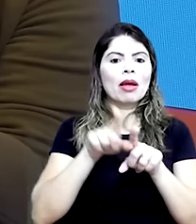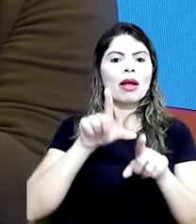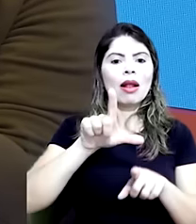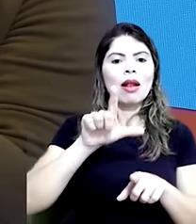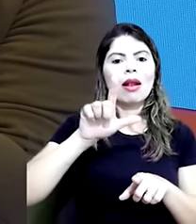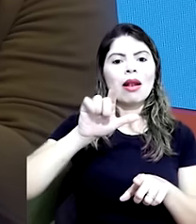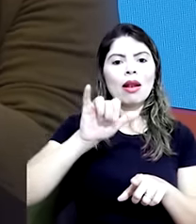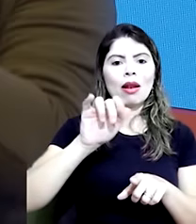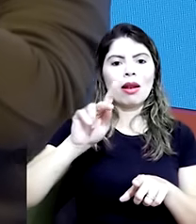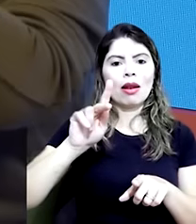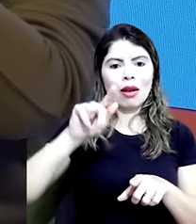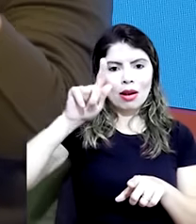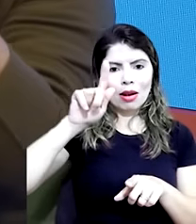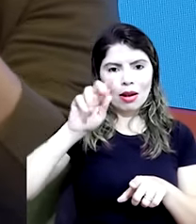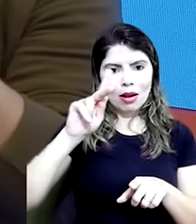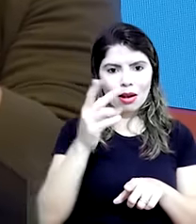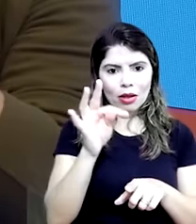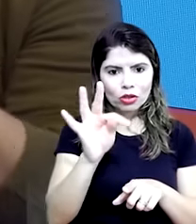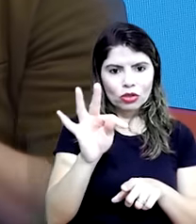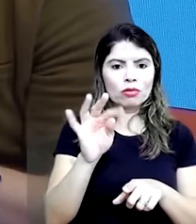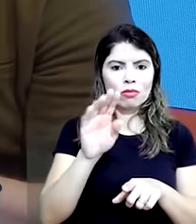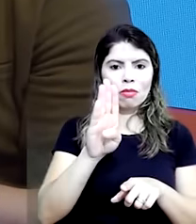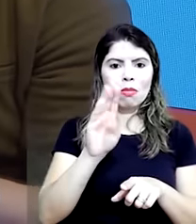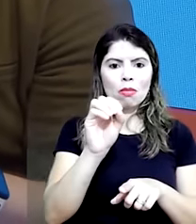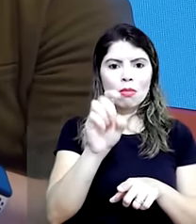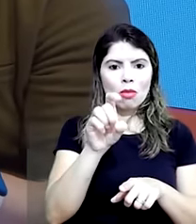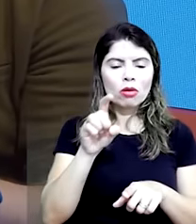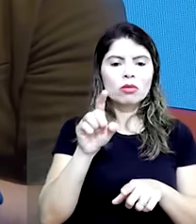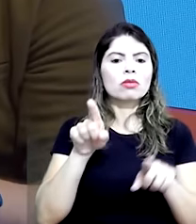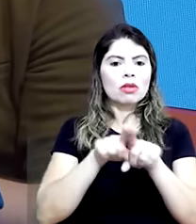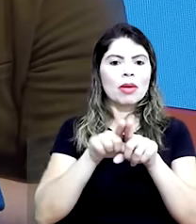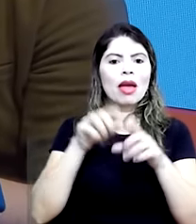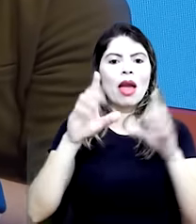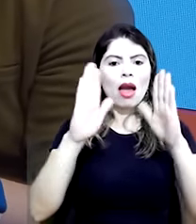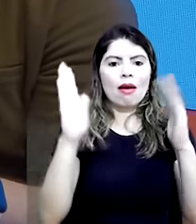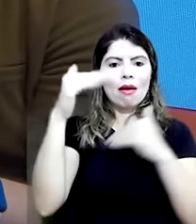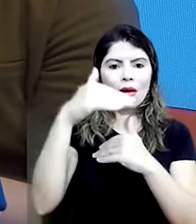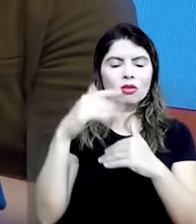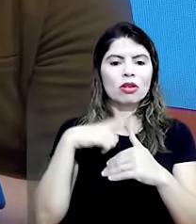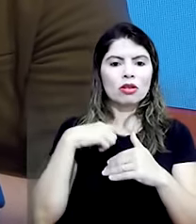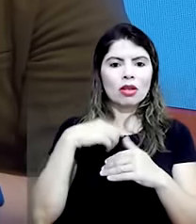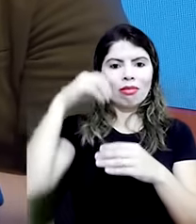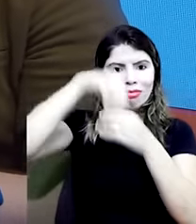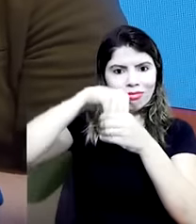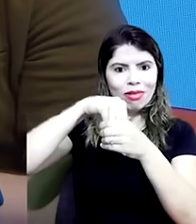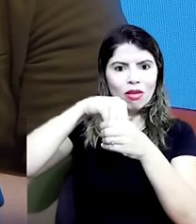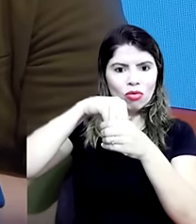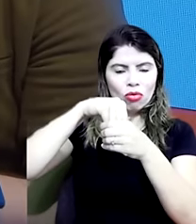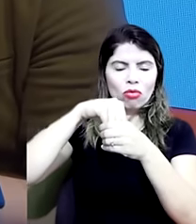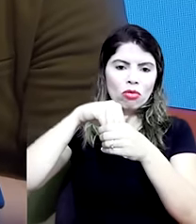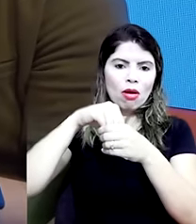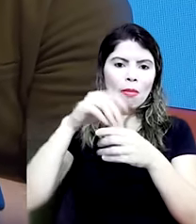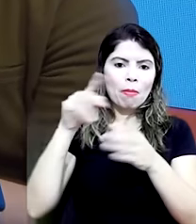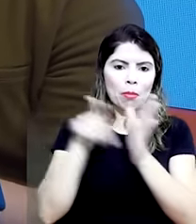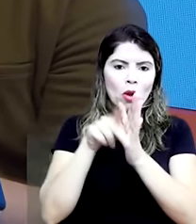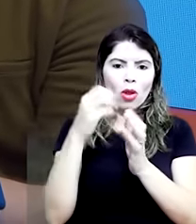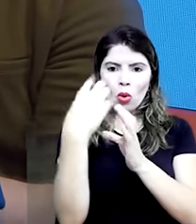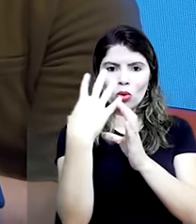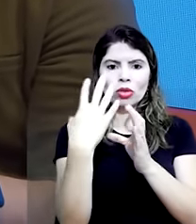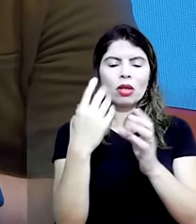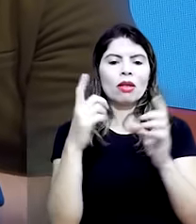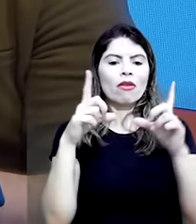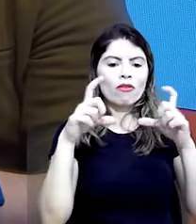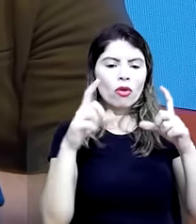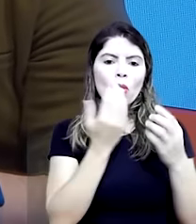caixa de tirar foto que ela tem a iluminação então fica muito legal para fotografar um produto fotografar um prato de comida